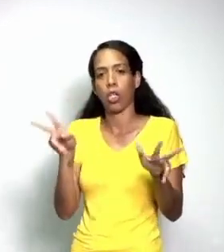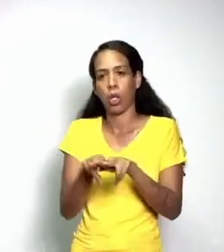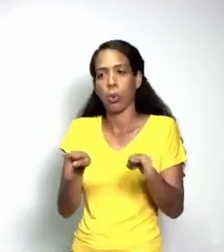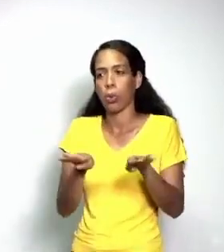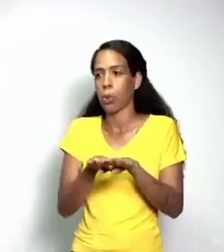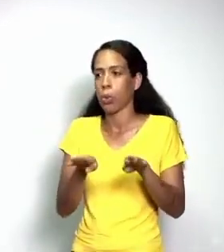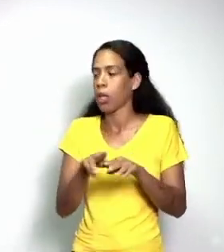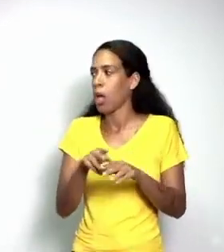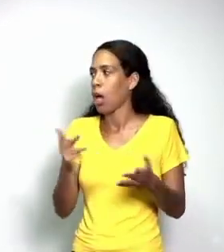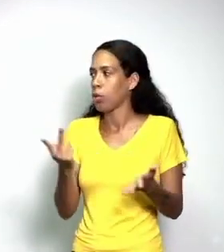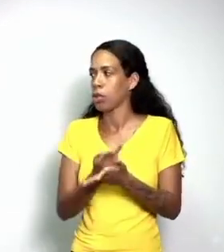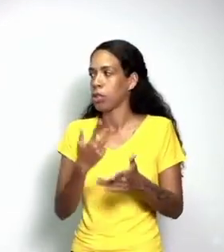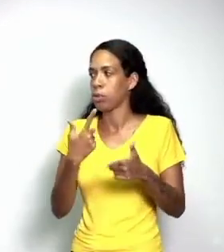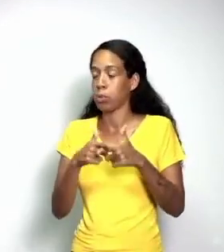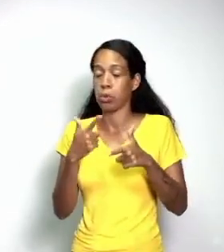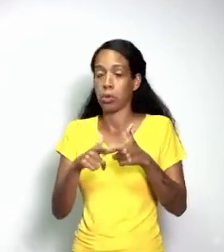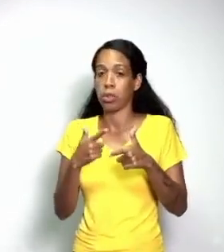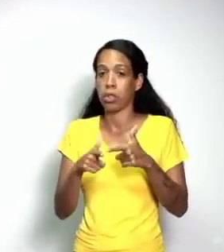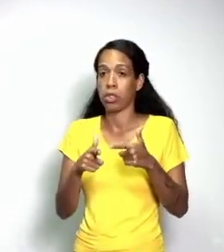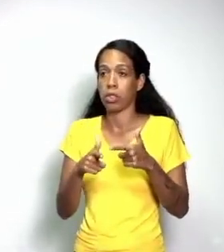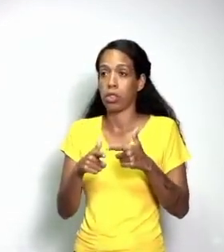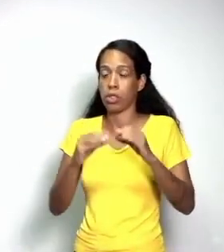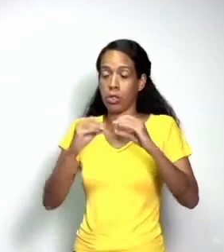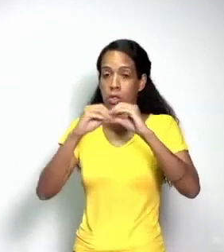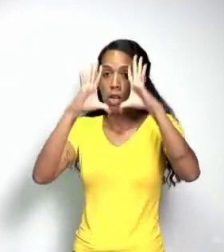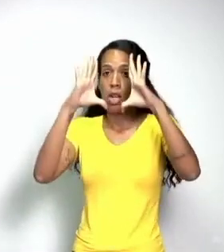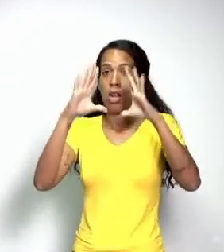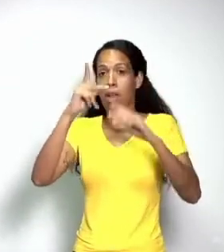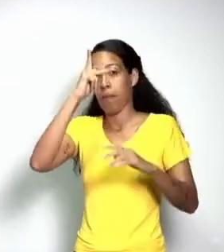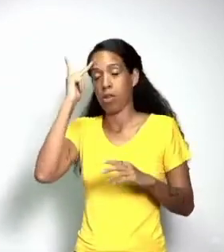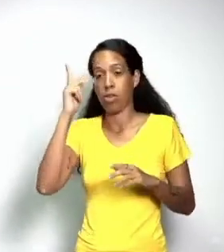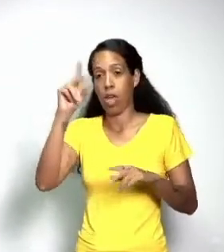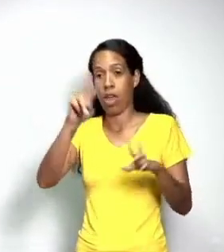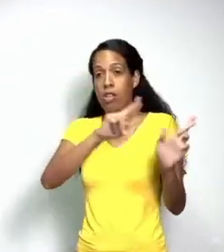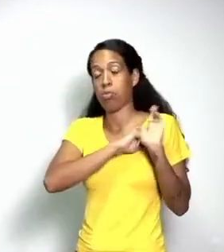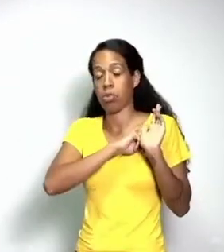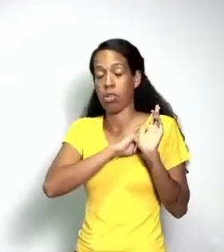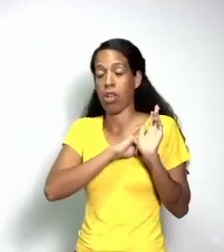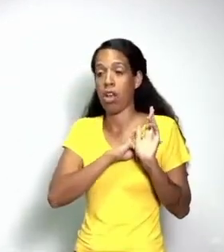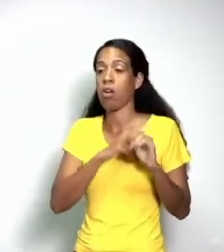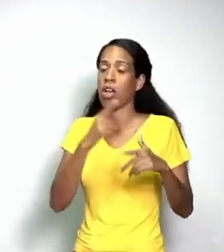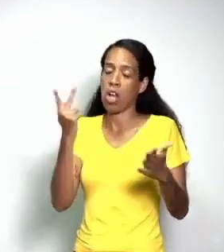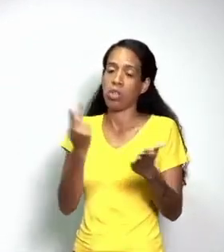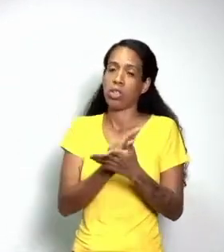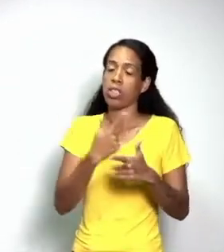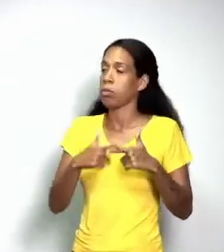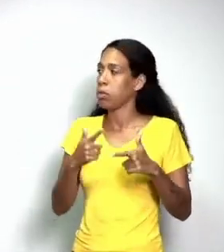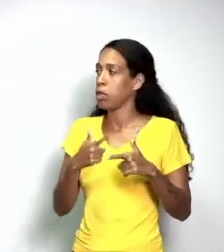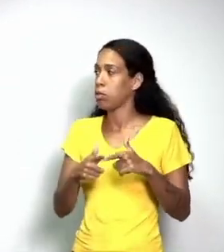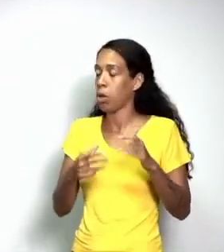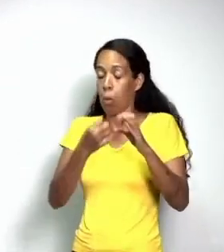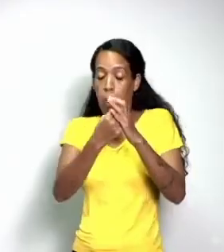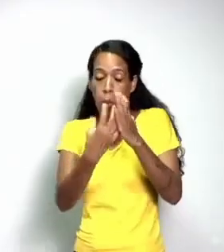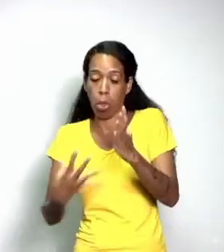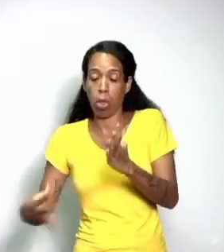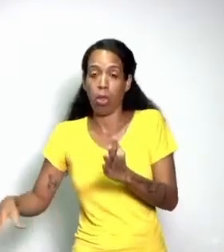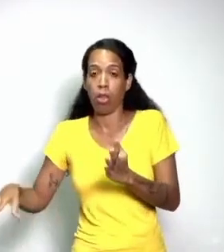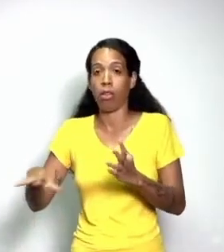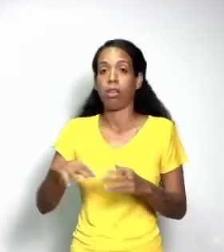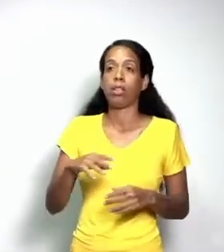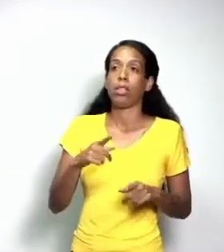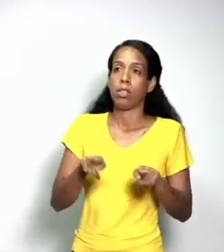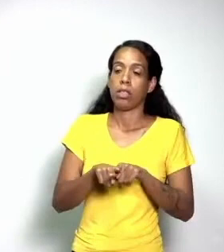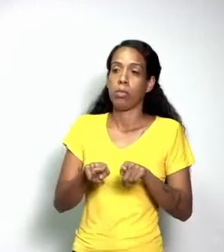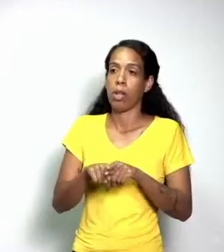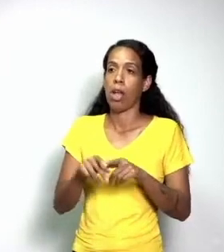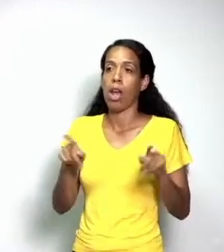muitos problemas na hora de logar, quando a gente não tem alguém responsável só por isso, só pelo descarregamento dessas mídias, que